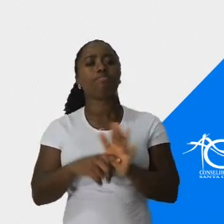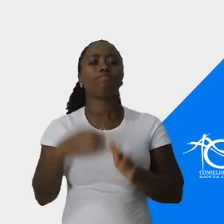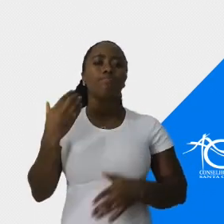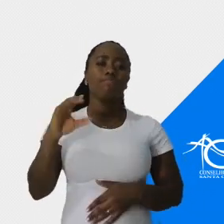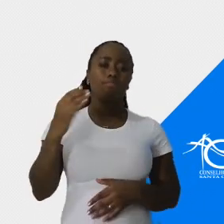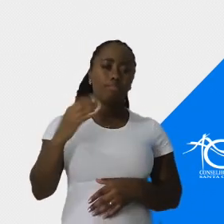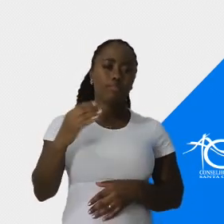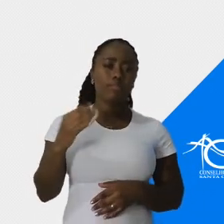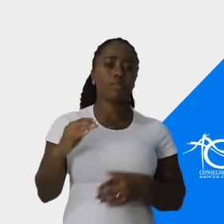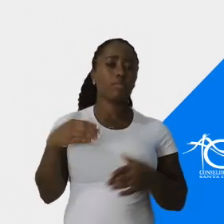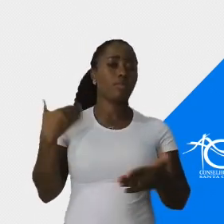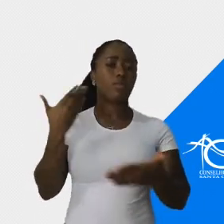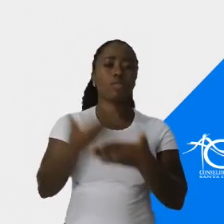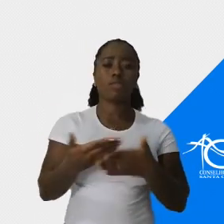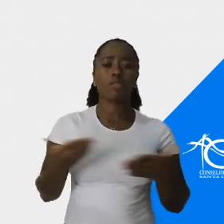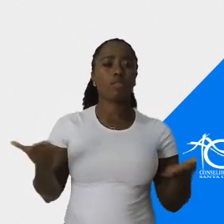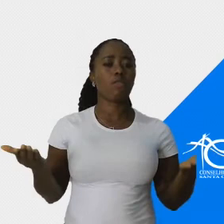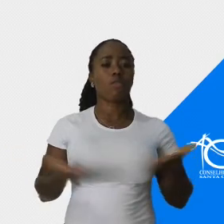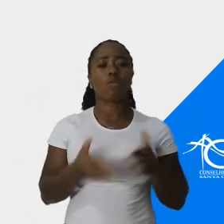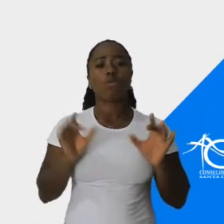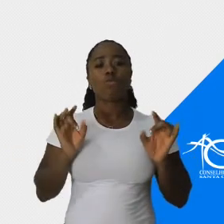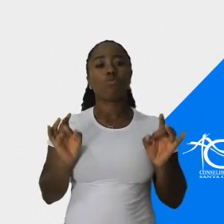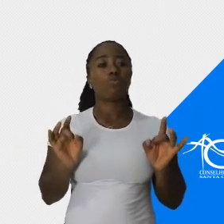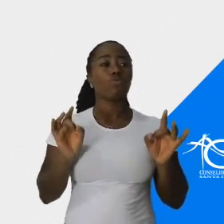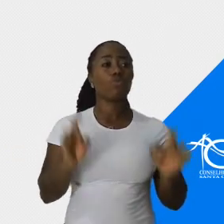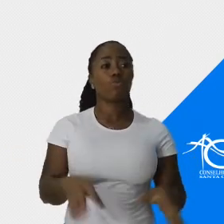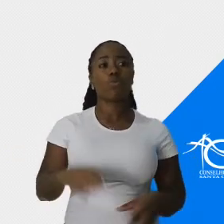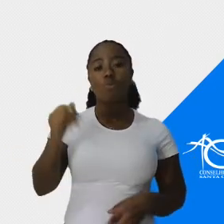essa relação preditiva do que, na verdade, nós